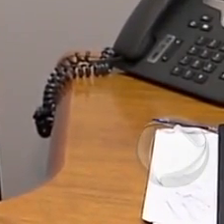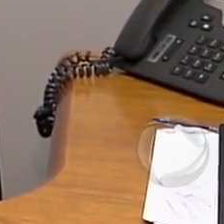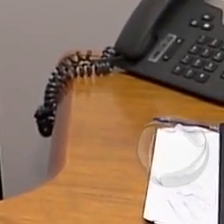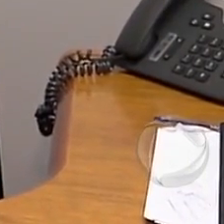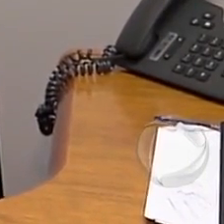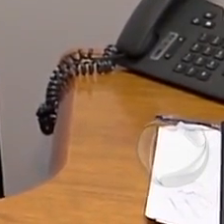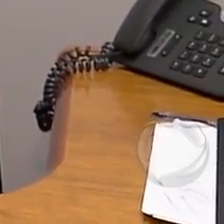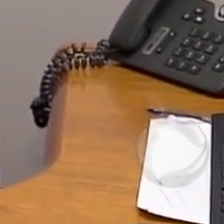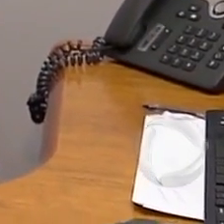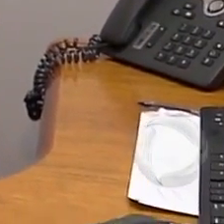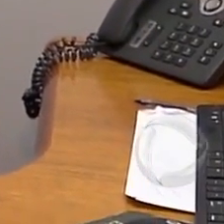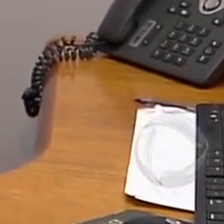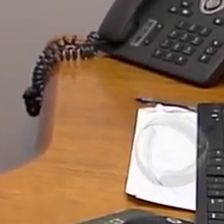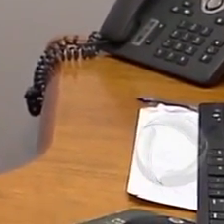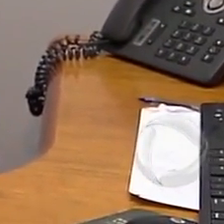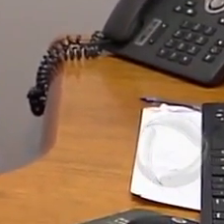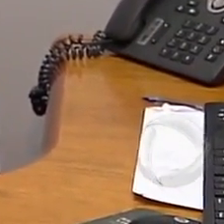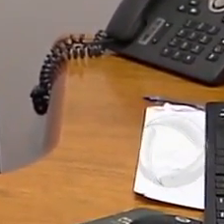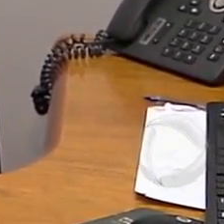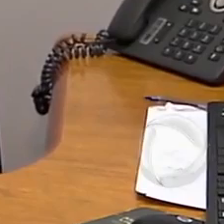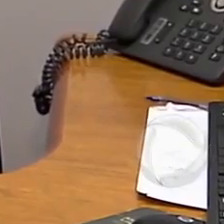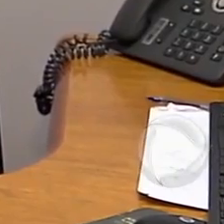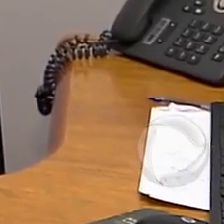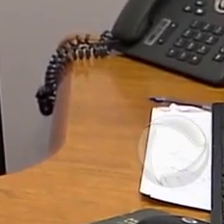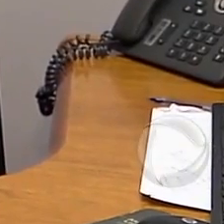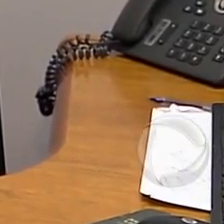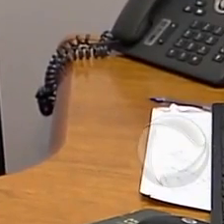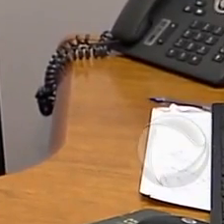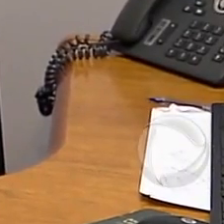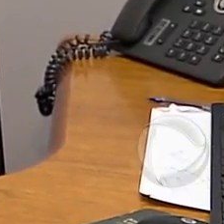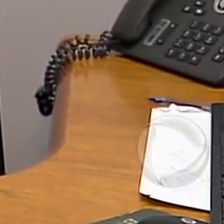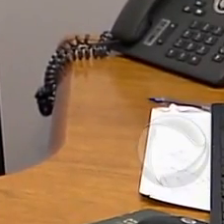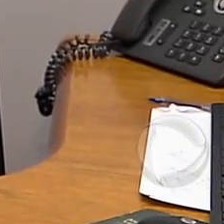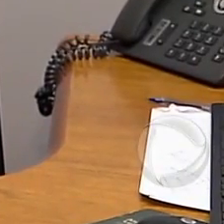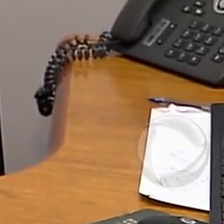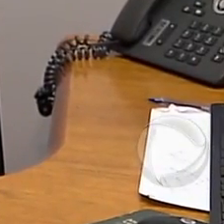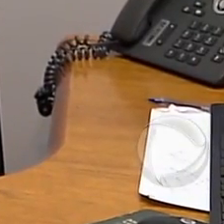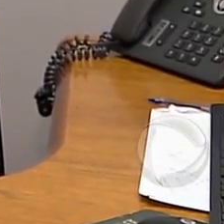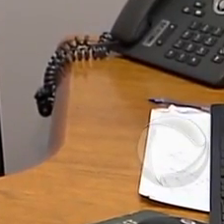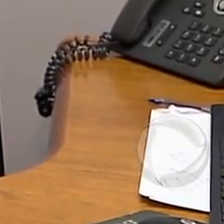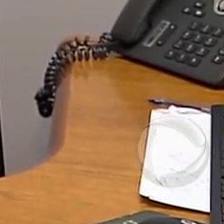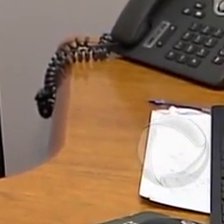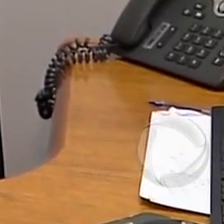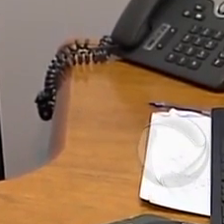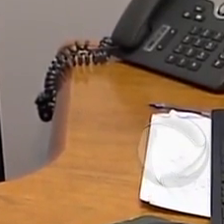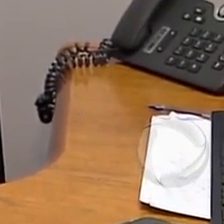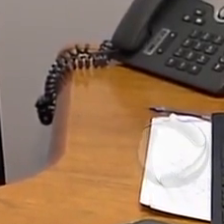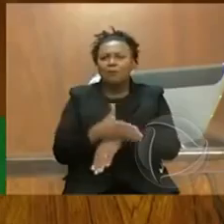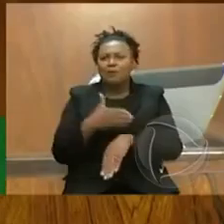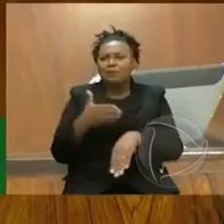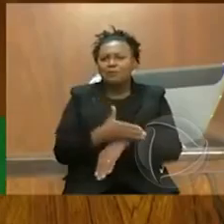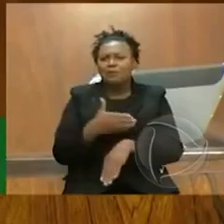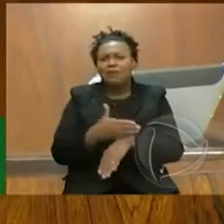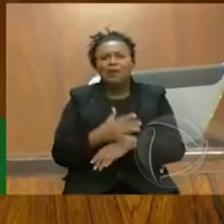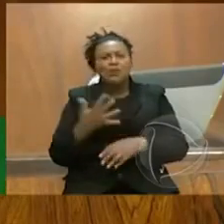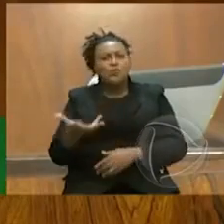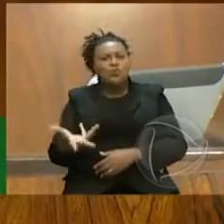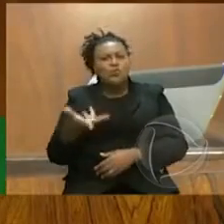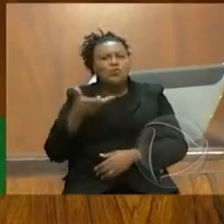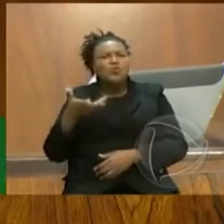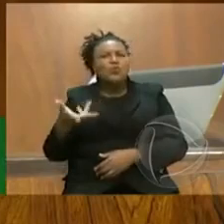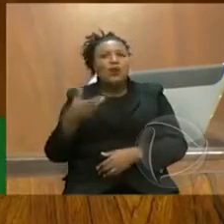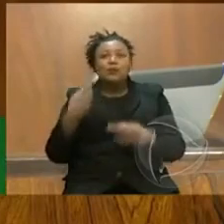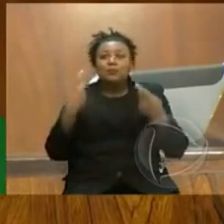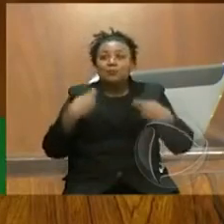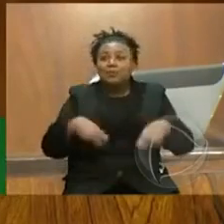tinha um resultado muito positivo. Então, isso virou uma prática da Assembleia, trazer serviço para as pessoas nas redes sociais. Essa